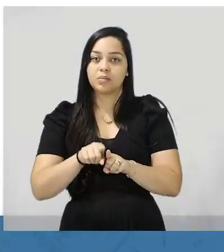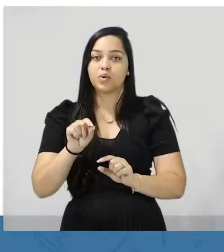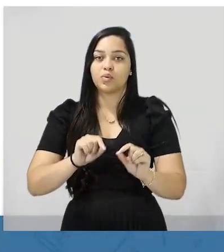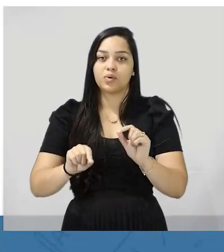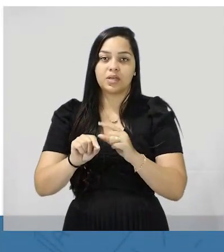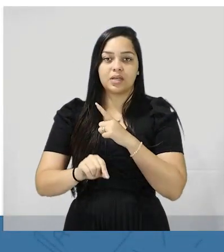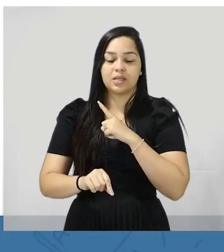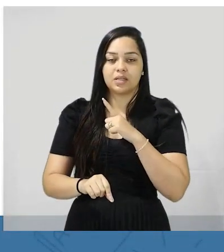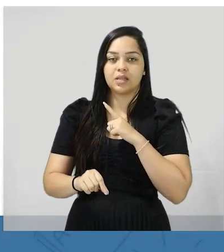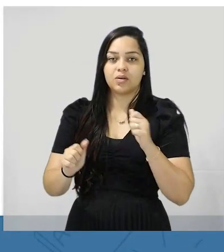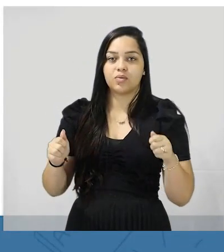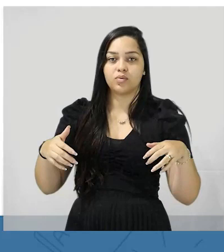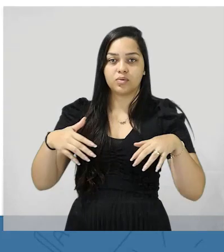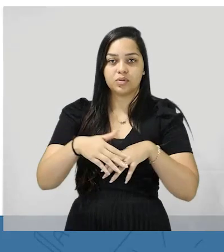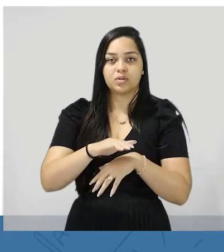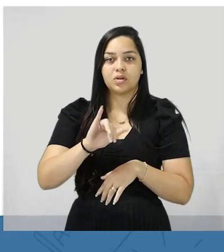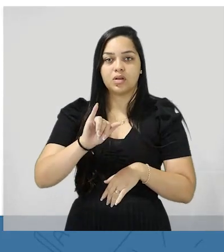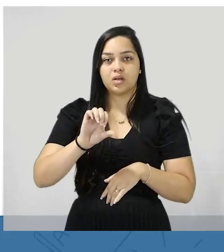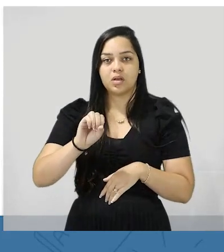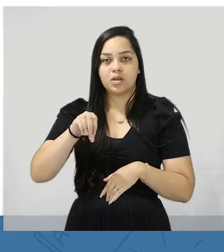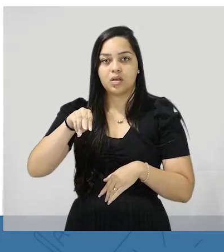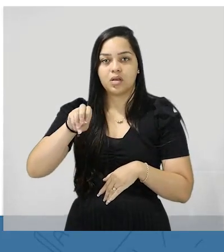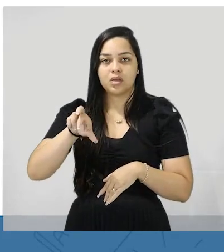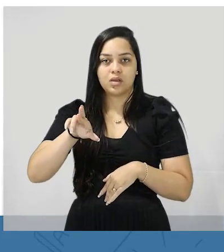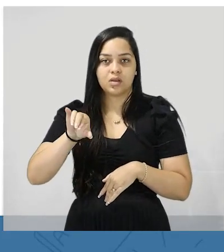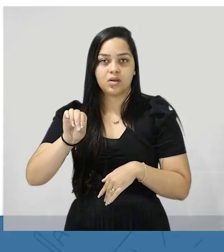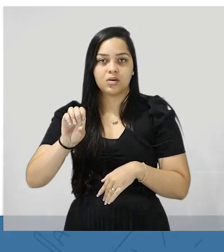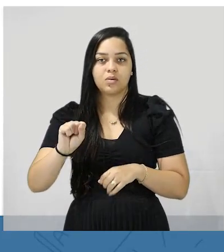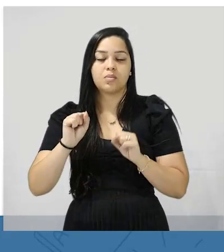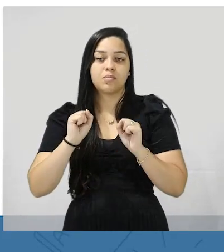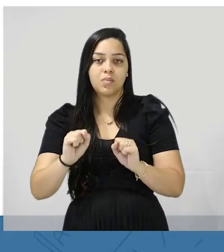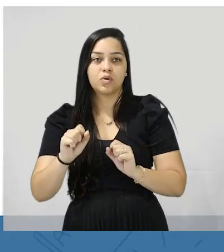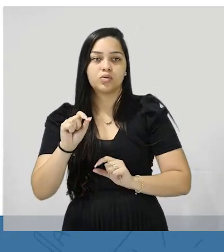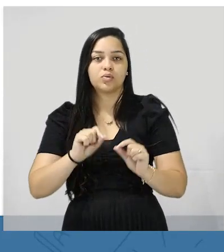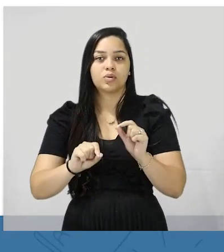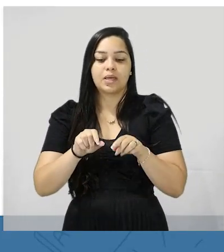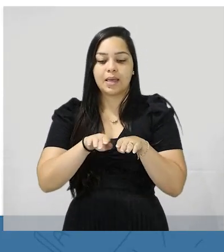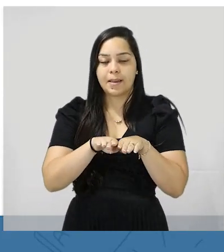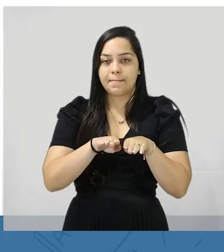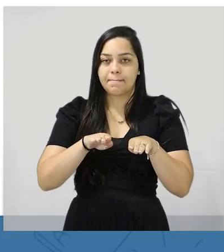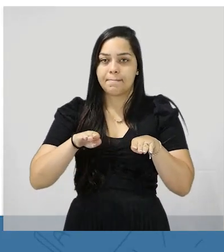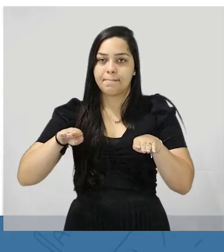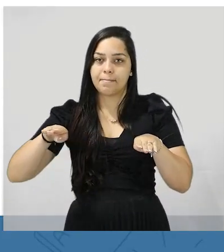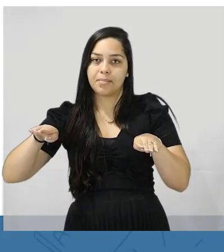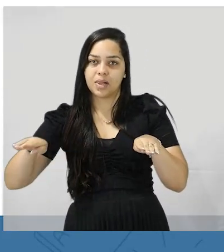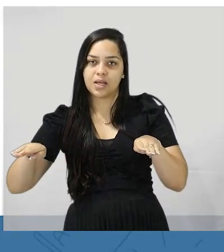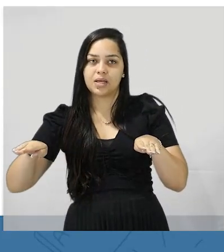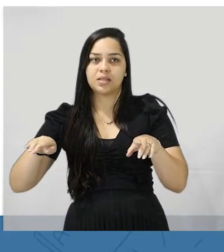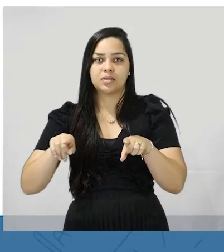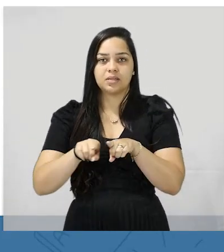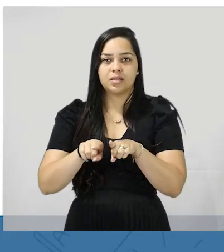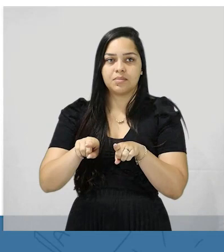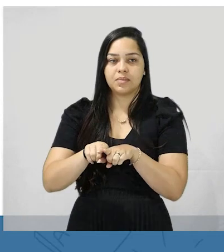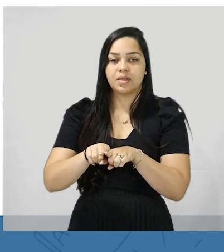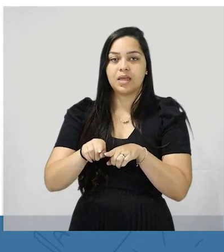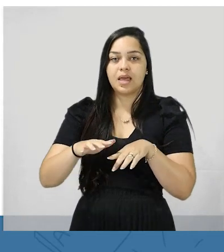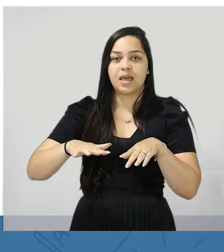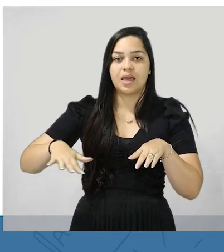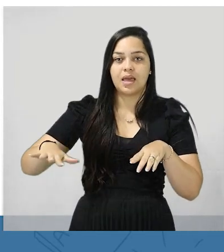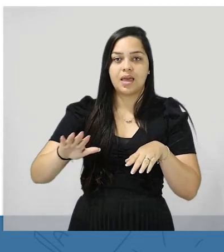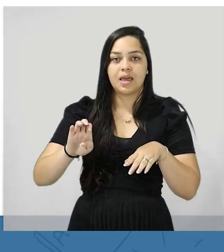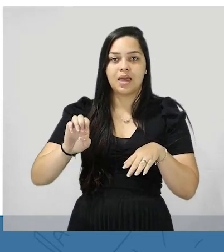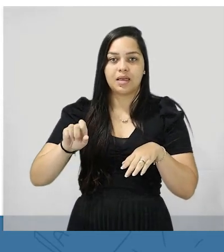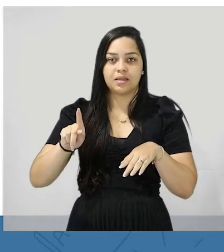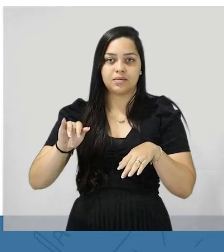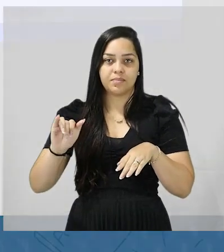os isômeros. A isomeria ela pode ser isomeria do tipo plana, isomeria do tipo espacial,